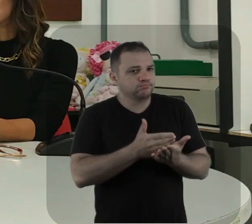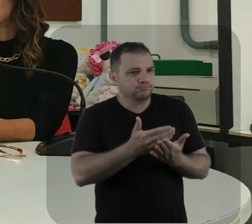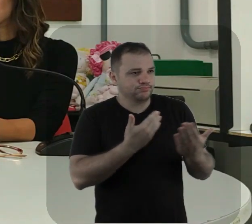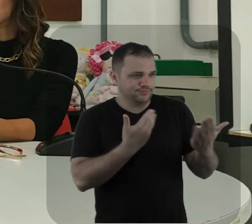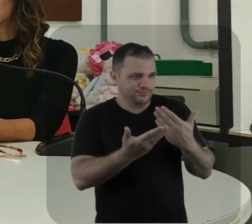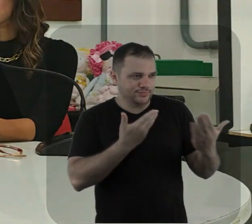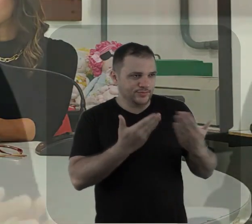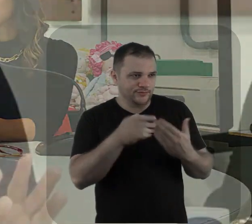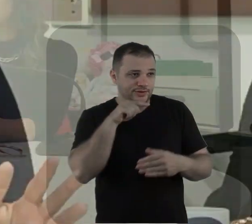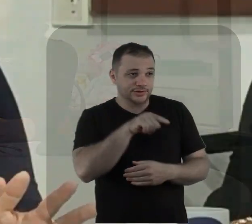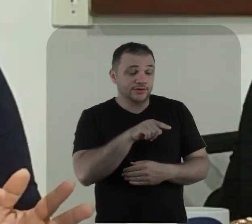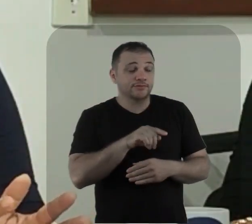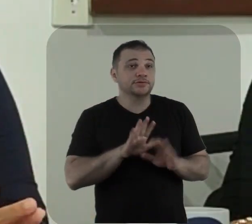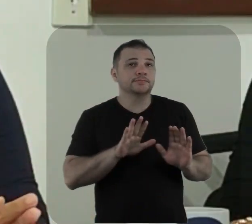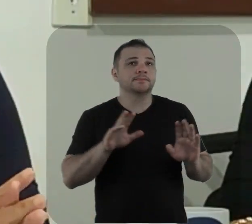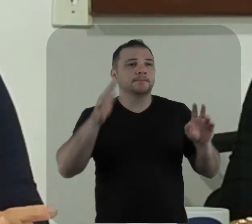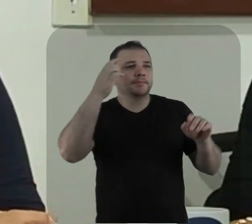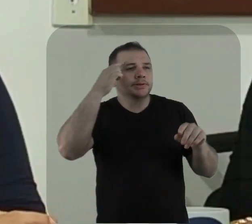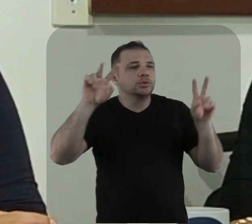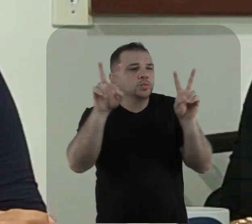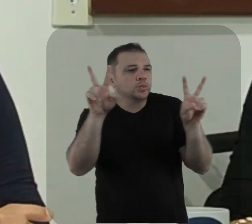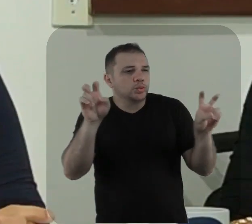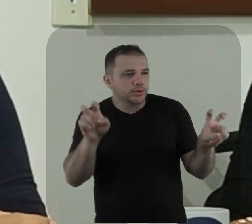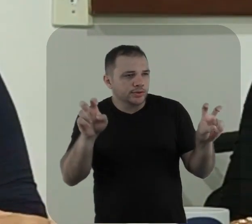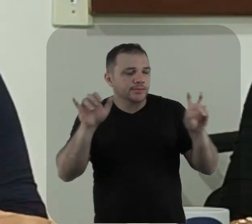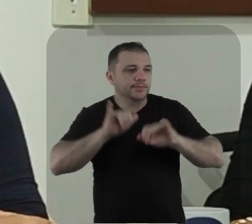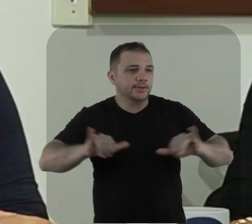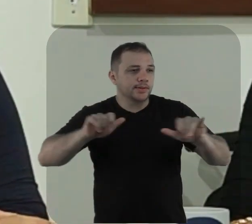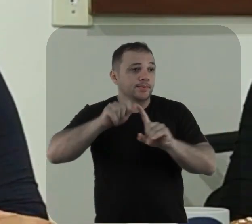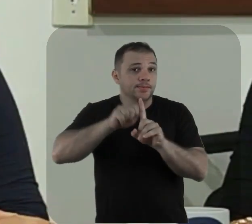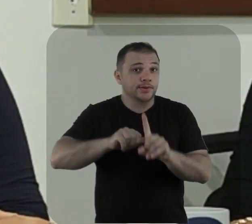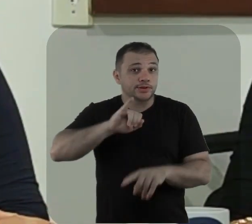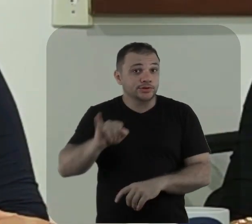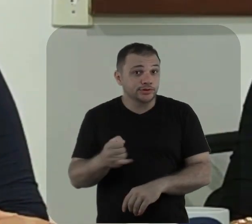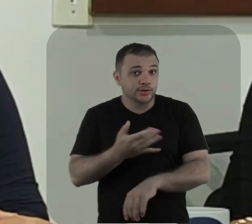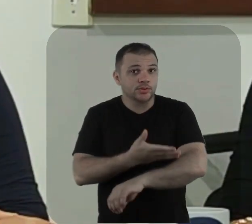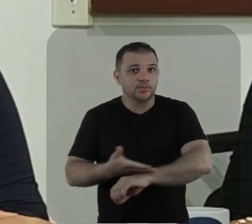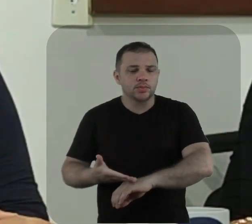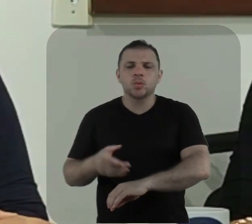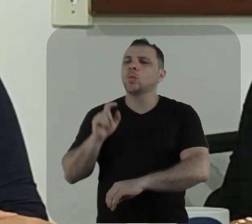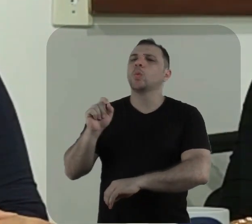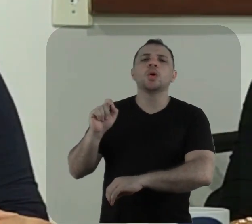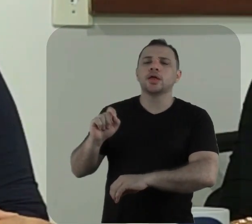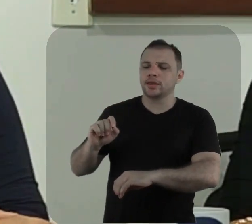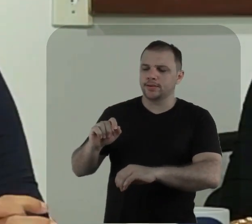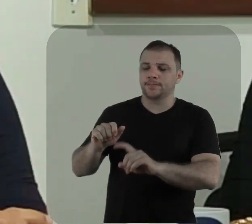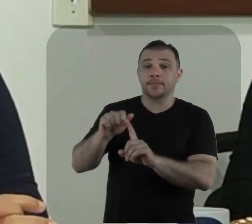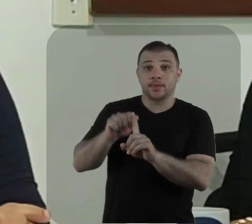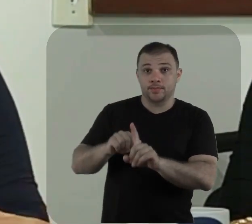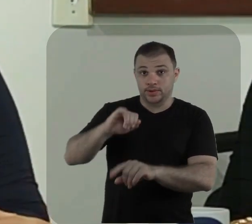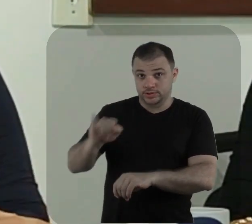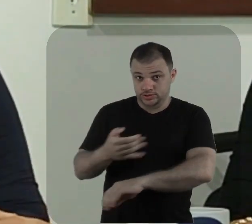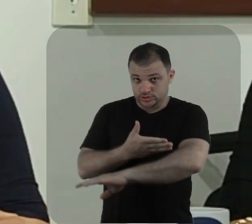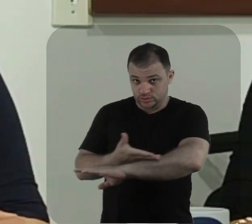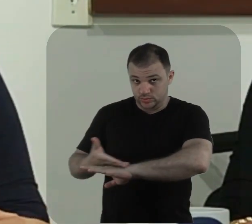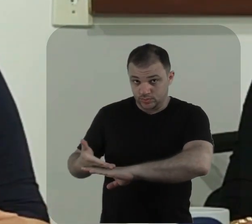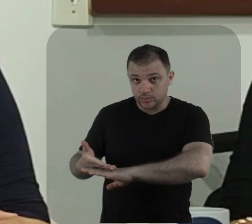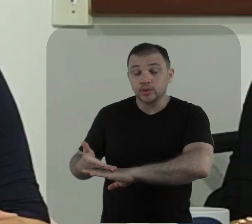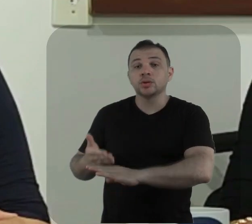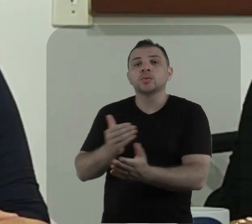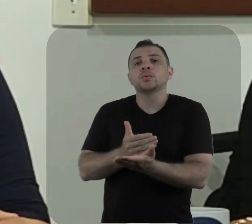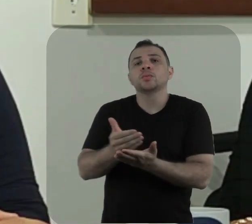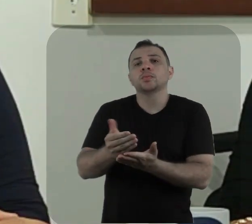no tema dessa campanha, né, também fazendo uma abertura para quem não sabe sobre a campanha do Janeiro Branco. Foi uma campanha idealizada